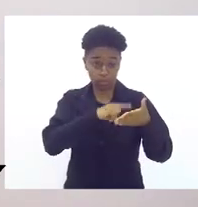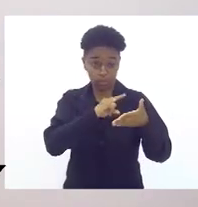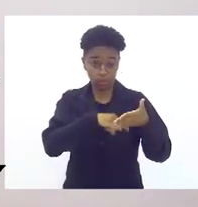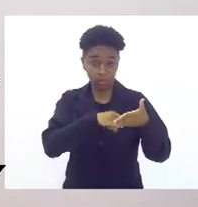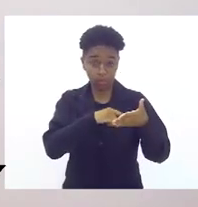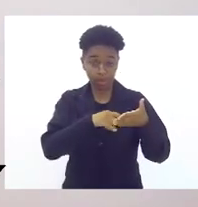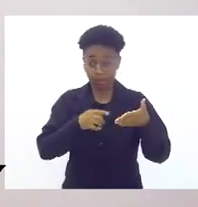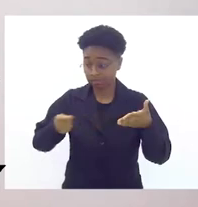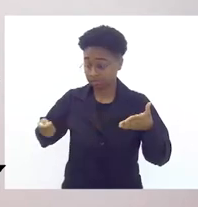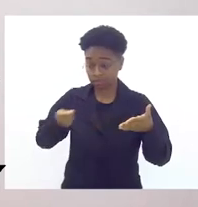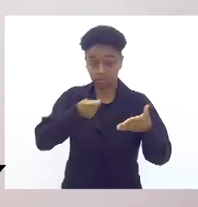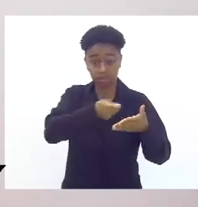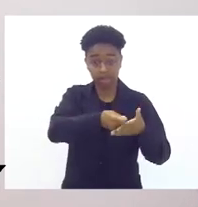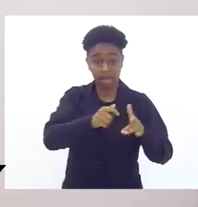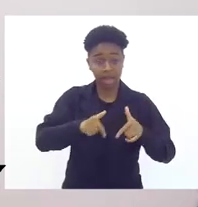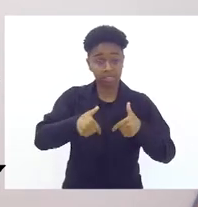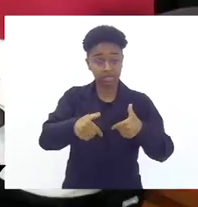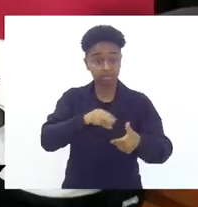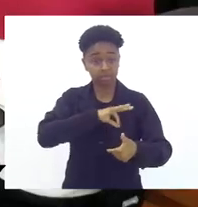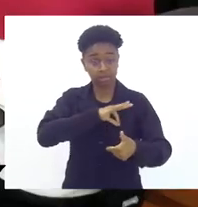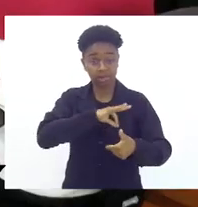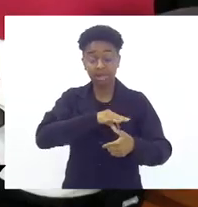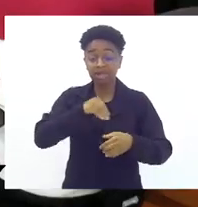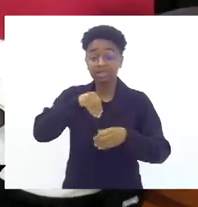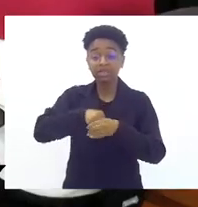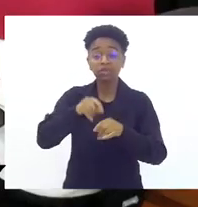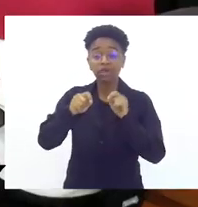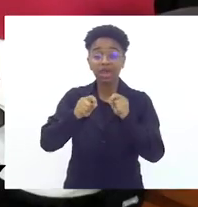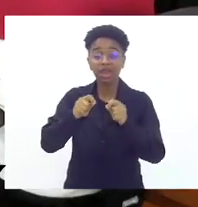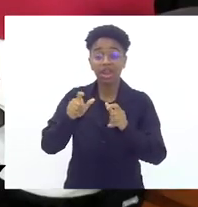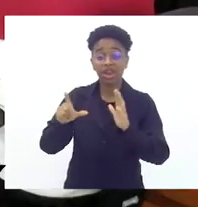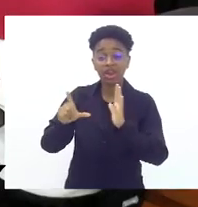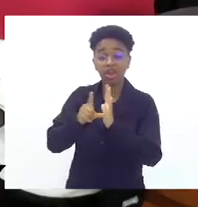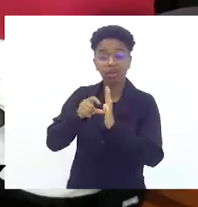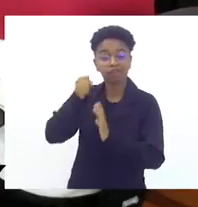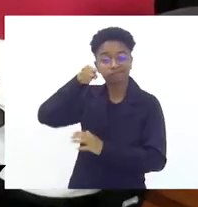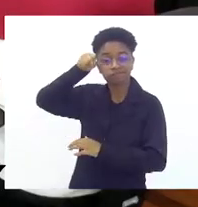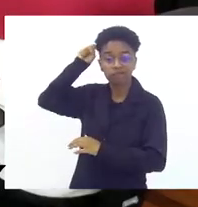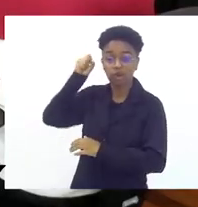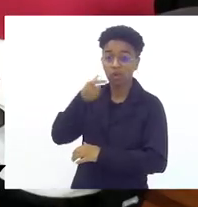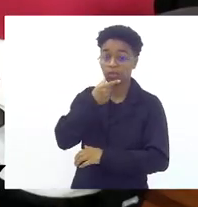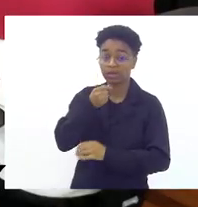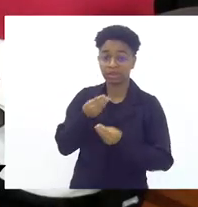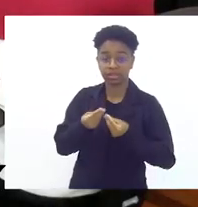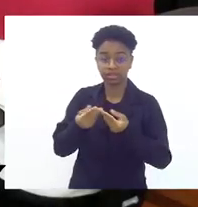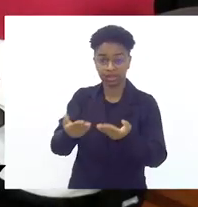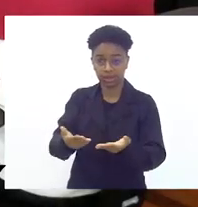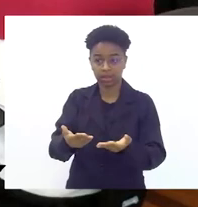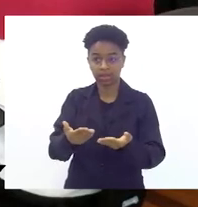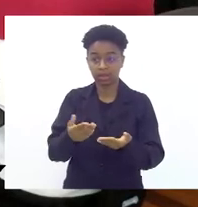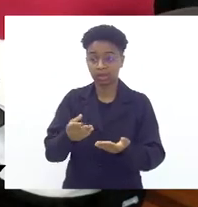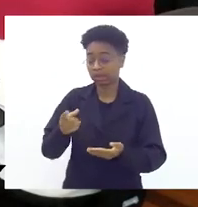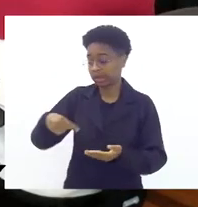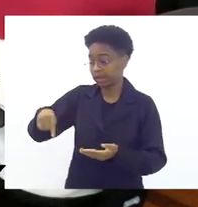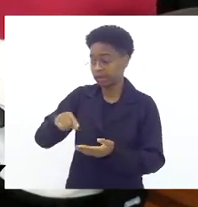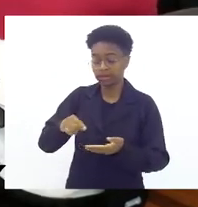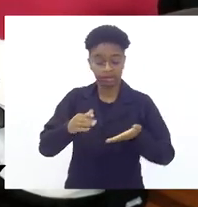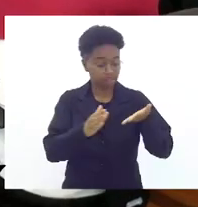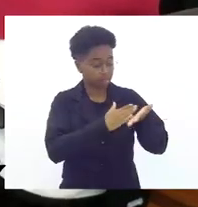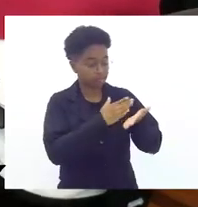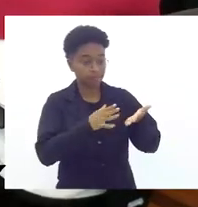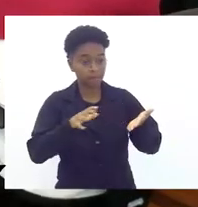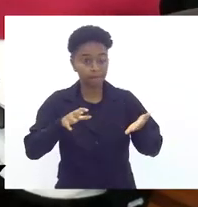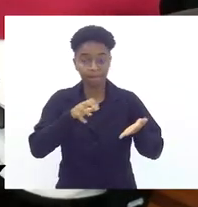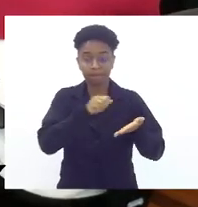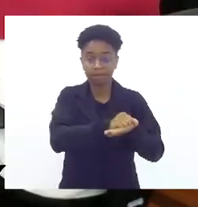entregue numa incursão policial dentro de uma barbearia E aí os meninos entregaram eles viraram lá entraram no alvo e viraram